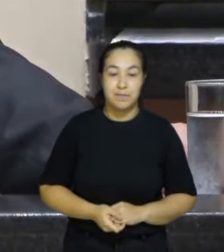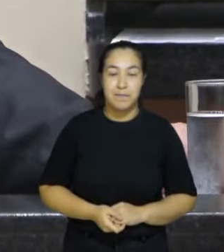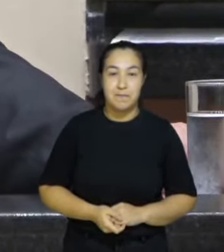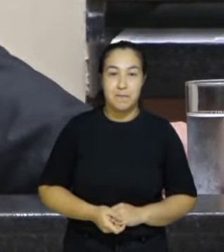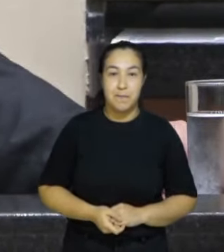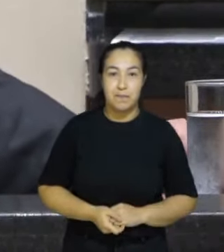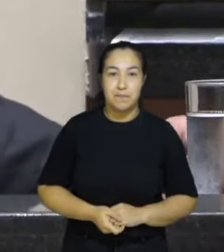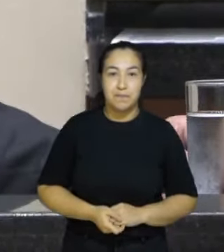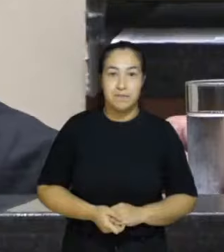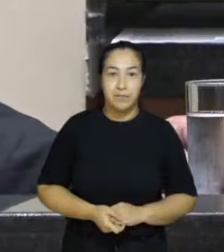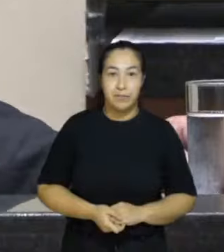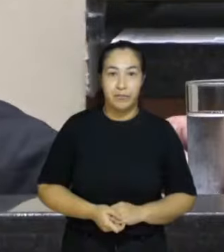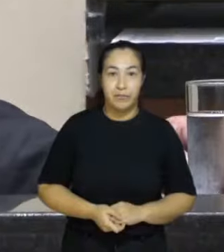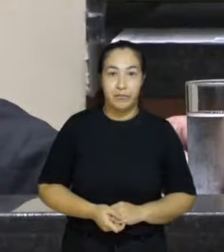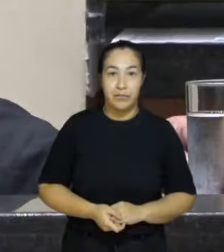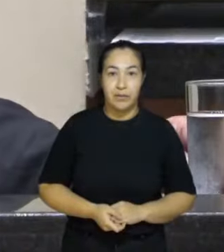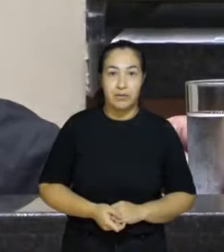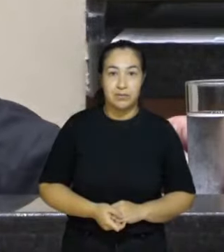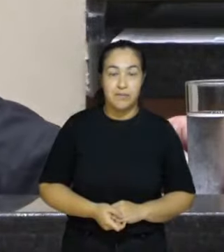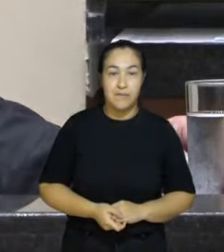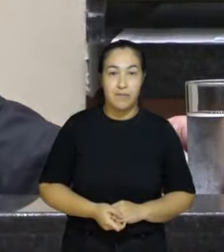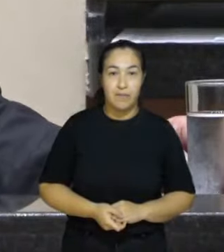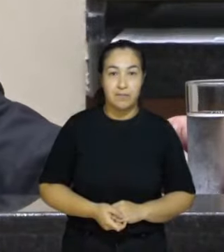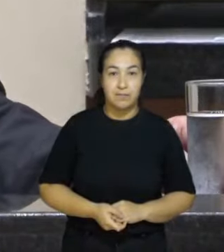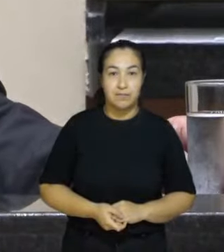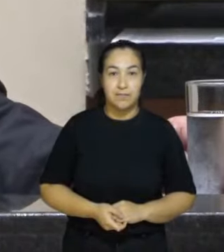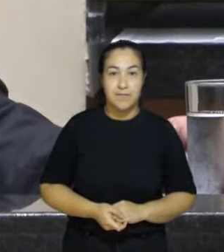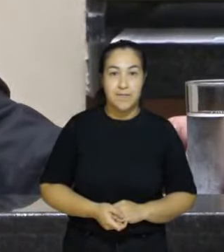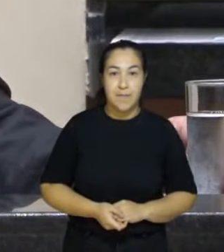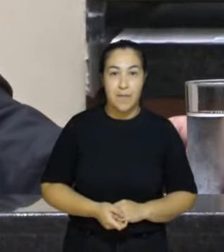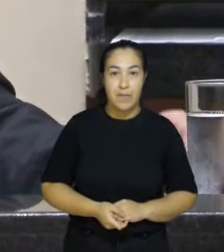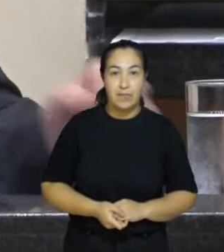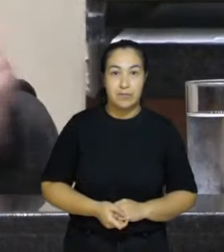até 10 minutos, deputado.